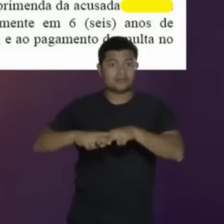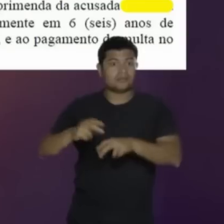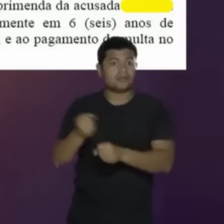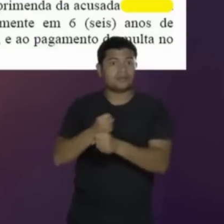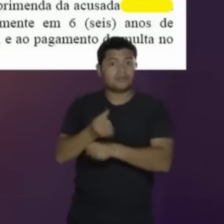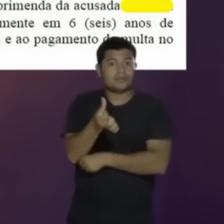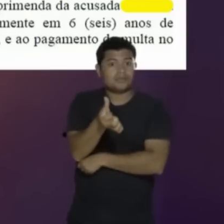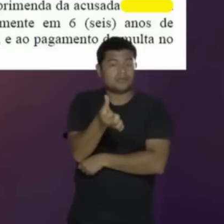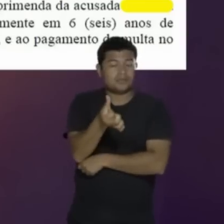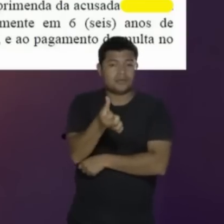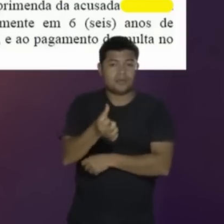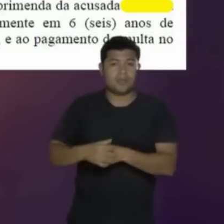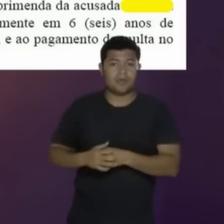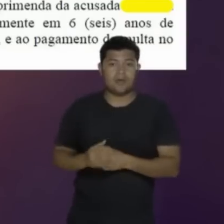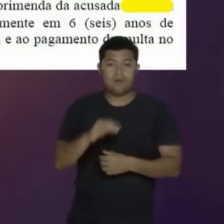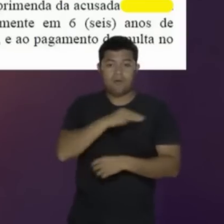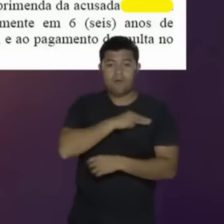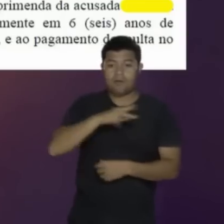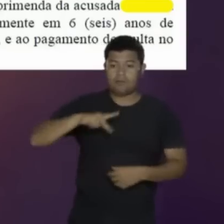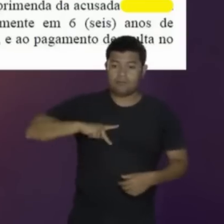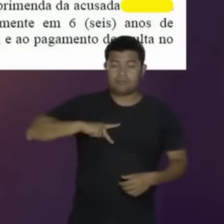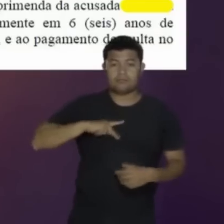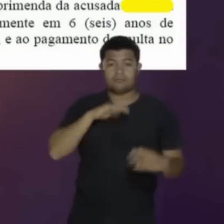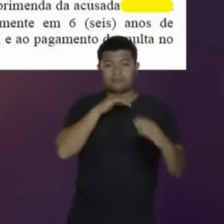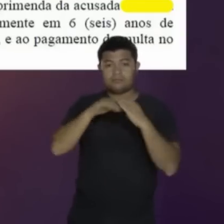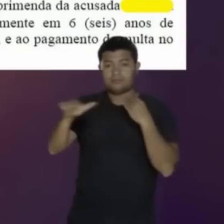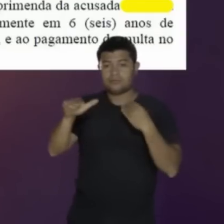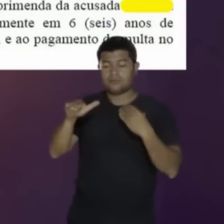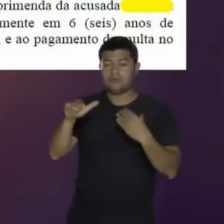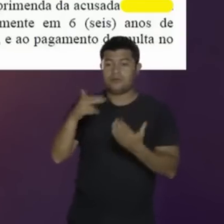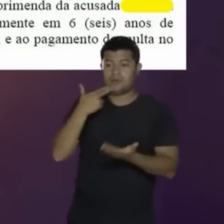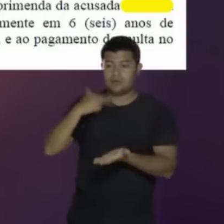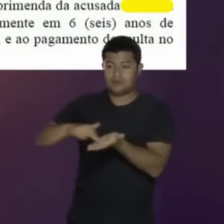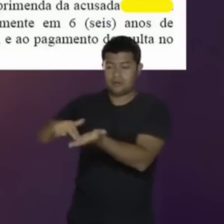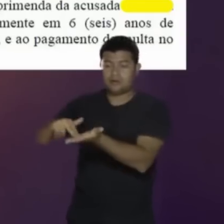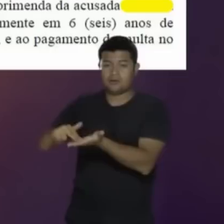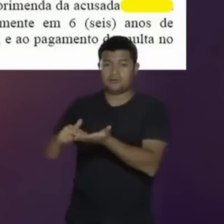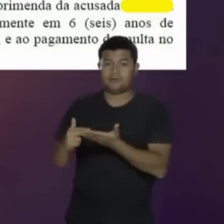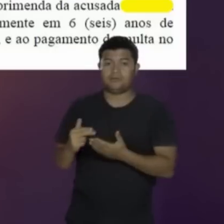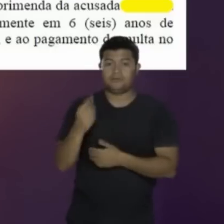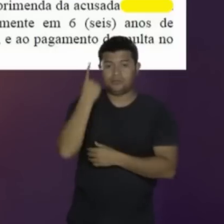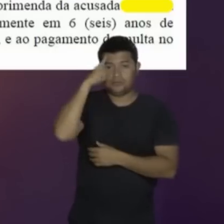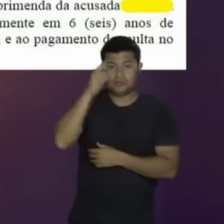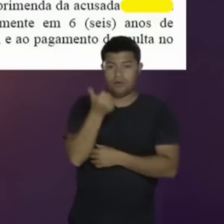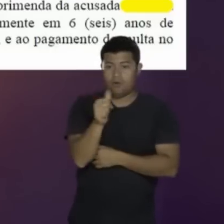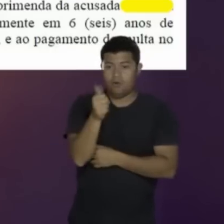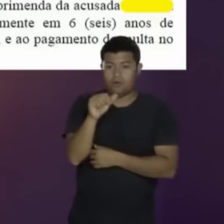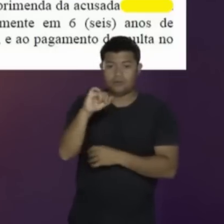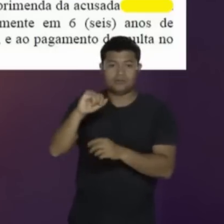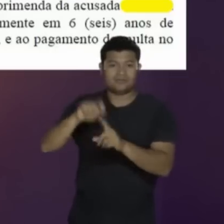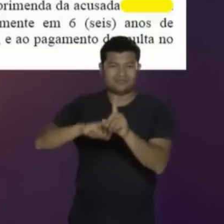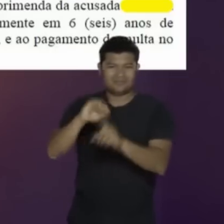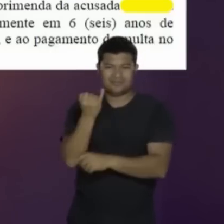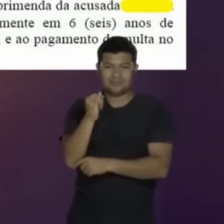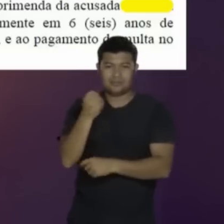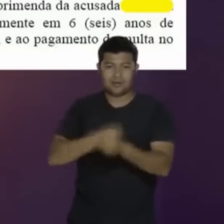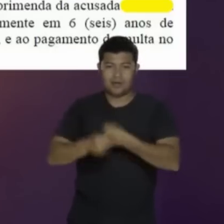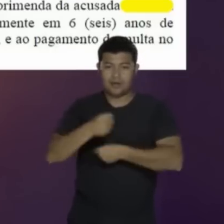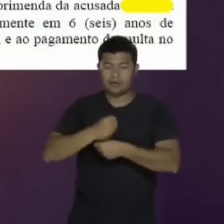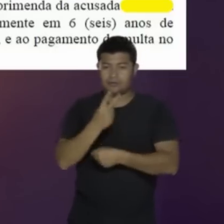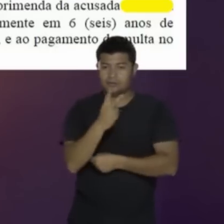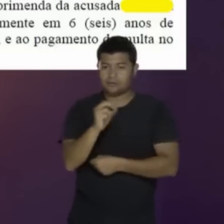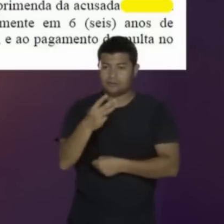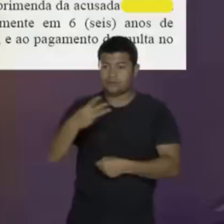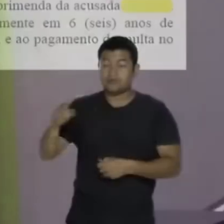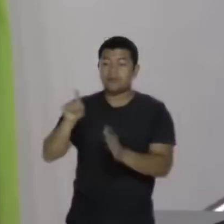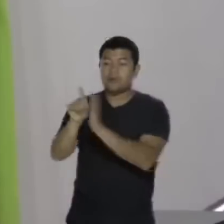Público mandou uma correspondência para a Câmara de Vereadores no dia 11 de janeiro deste ano, perguntando aí, Câmara de Vereadores